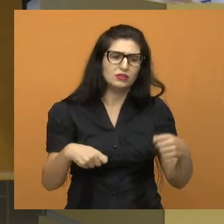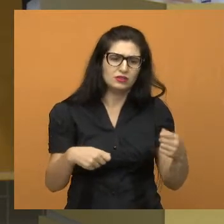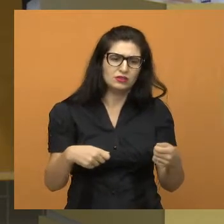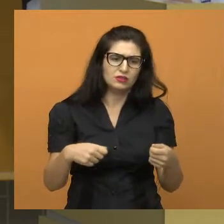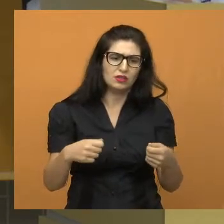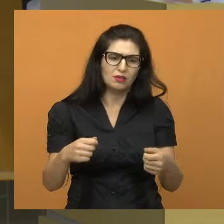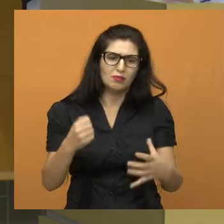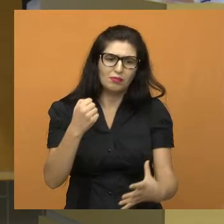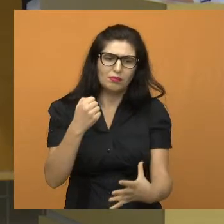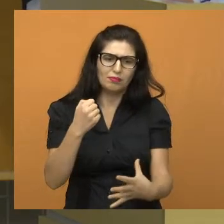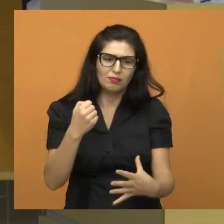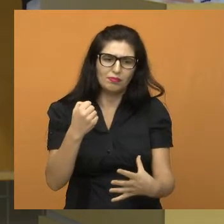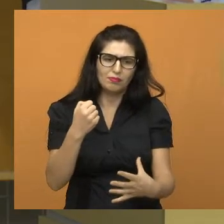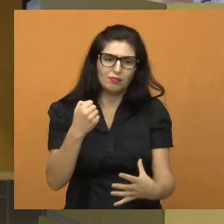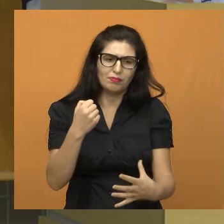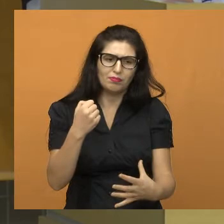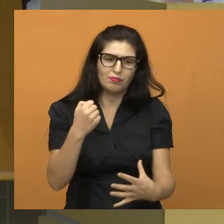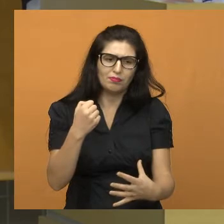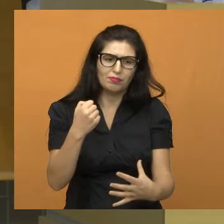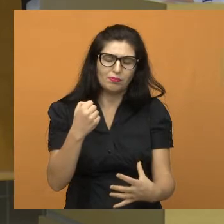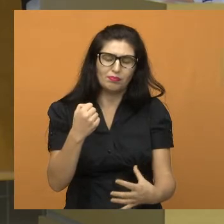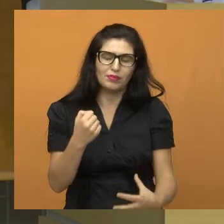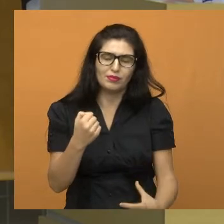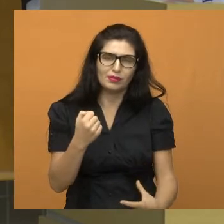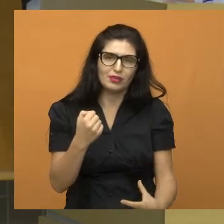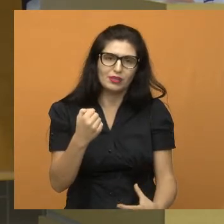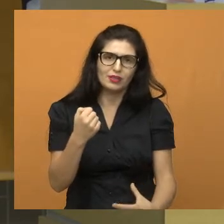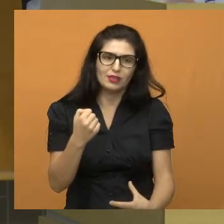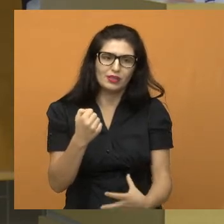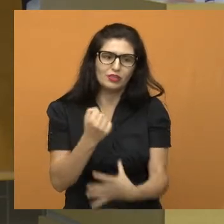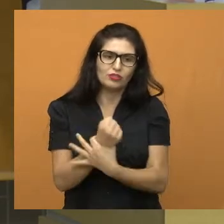que protegem o meio ambiente.